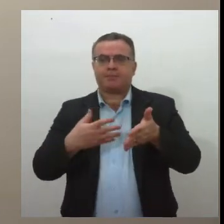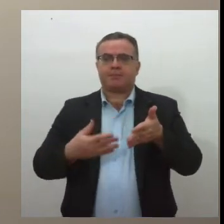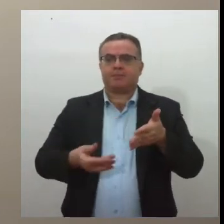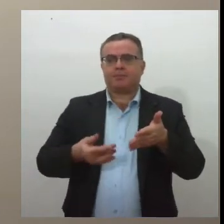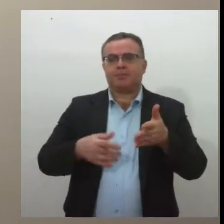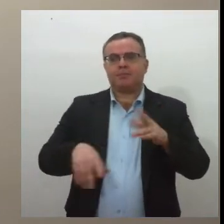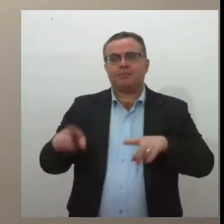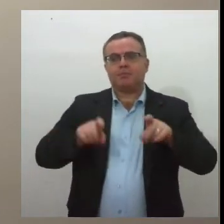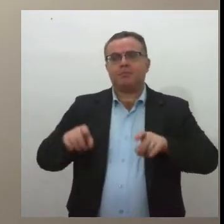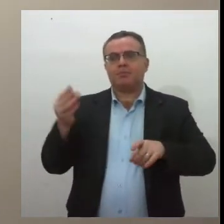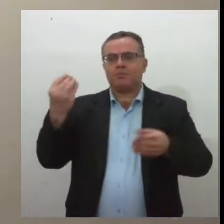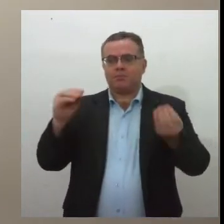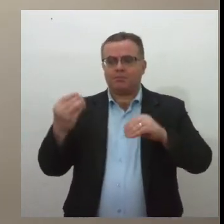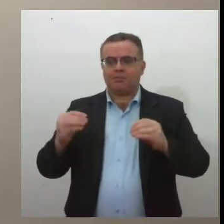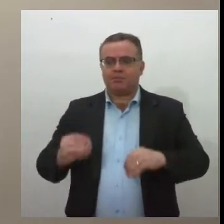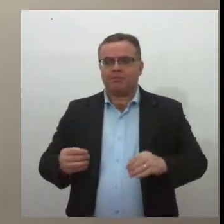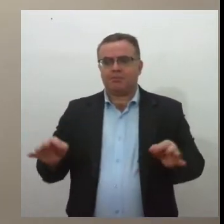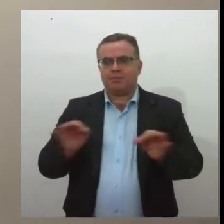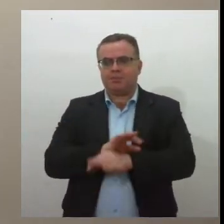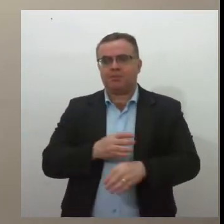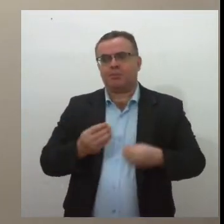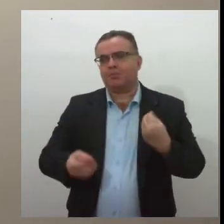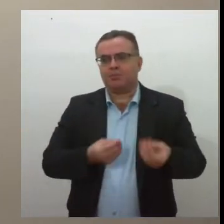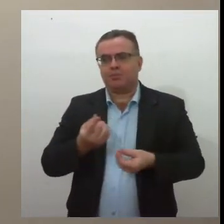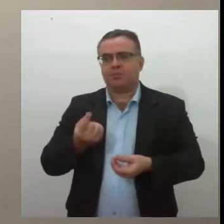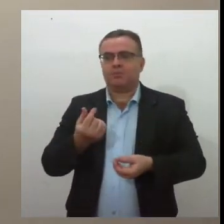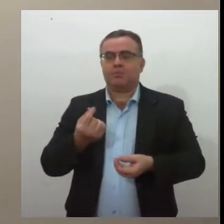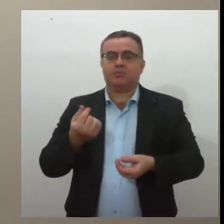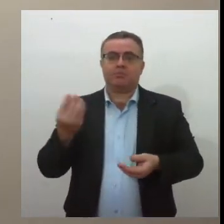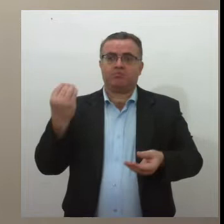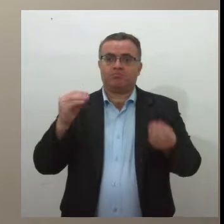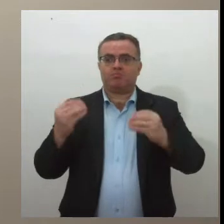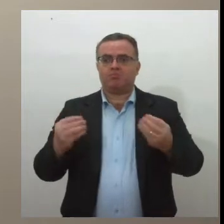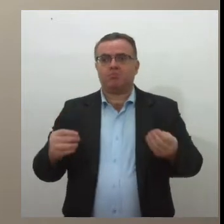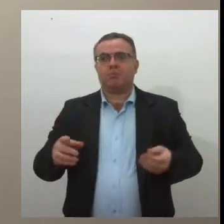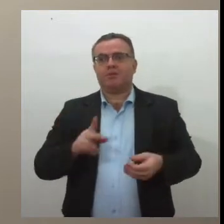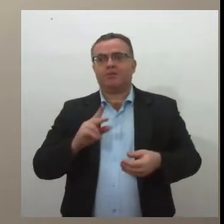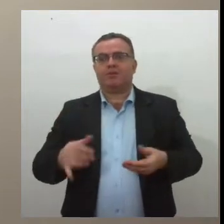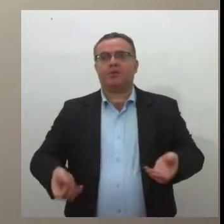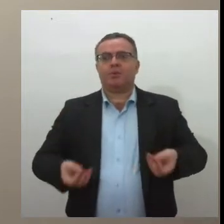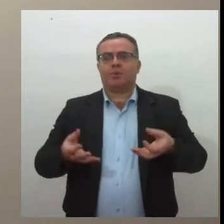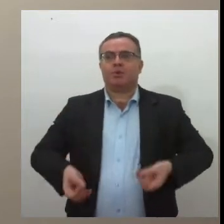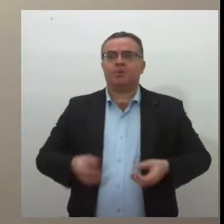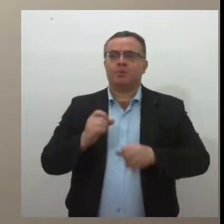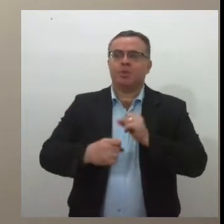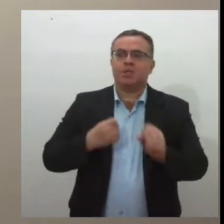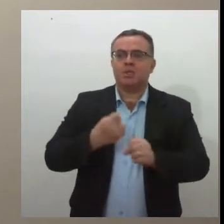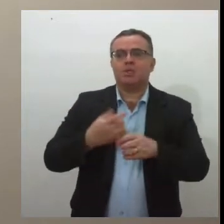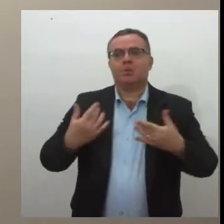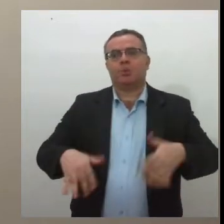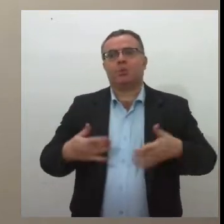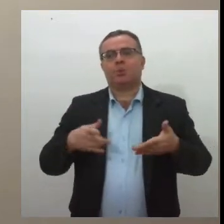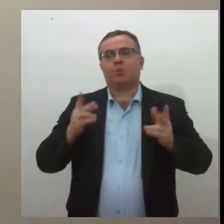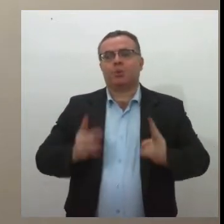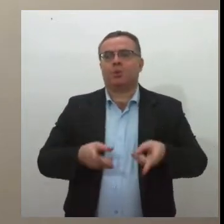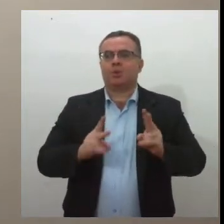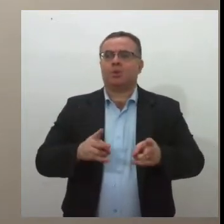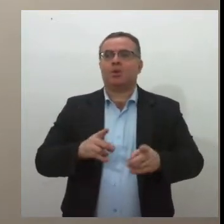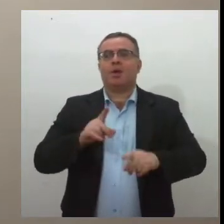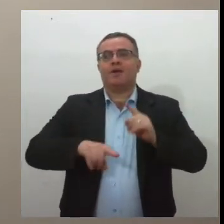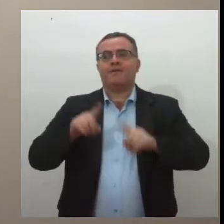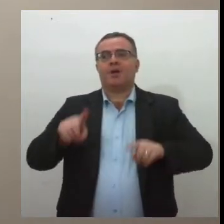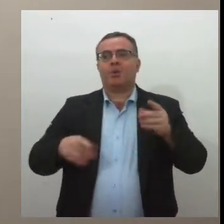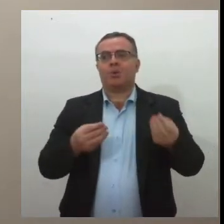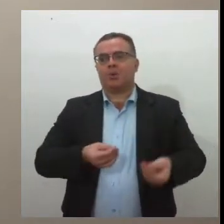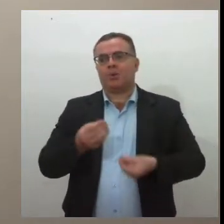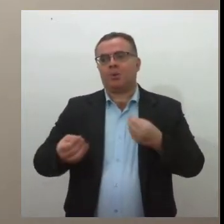computador, colocar lá o que você tem de receita, ou seja, de renda, o que você vai ter de custo durante o ano, custo fixo, custo variável,